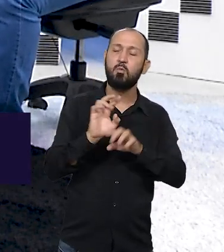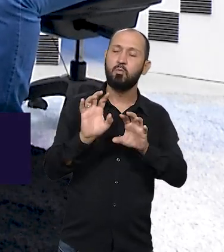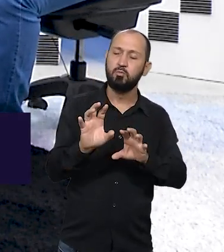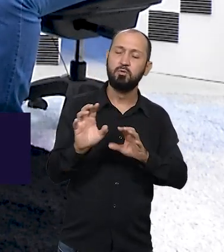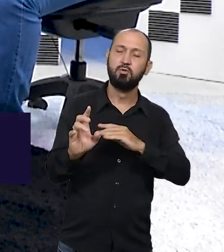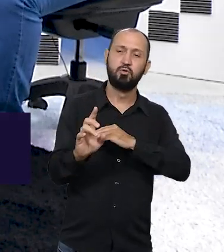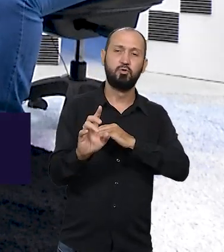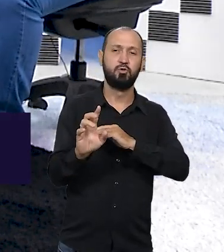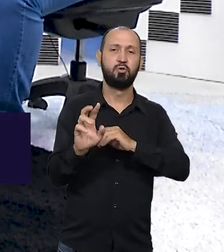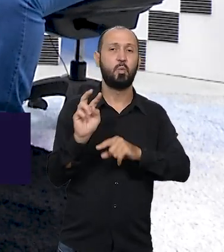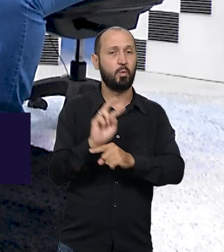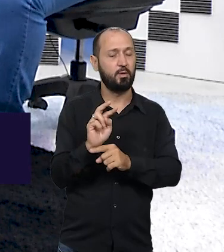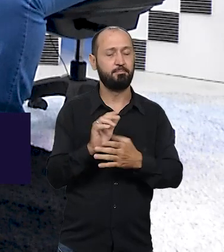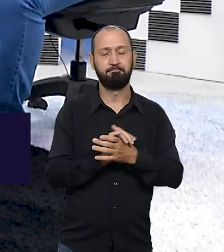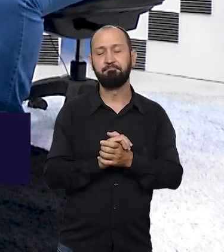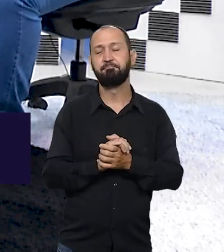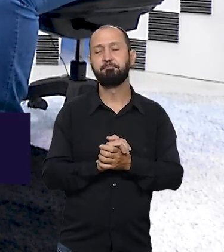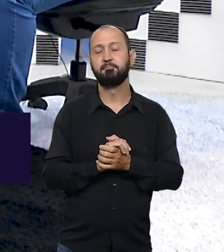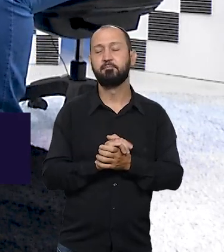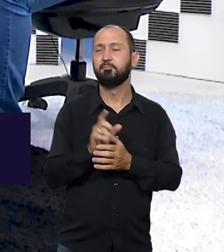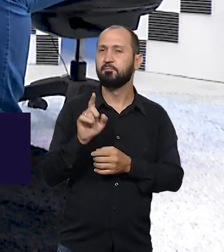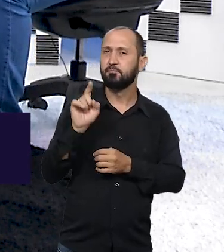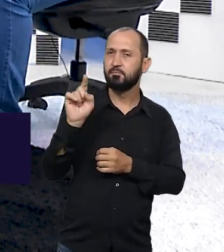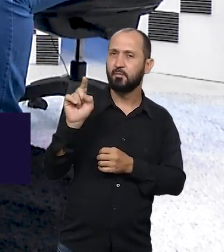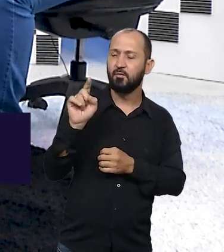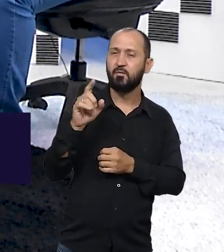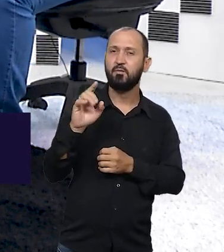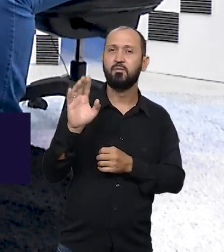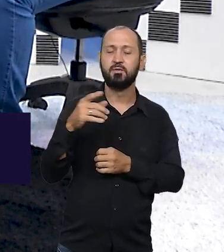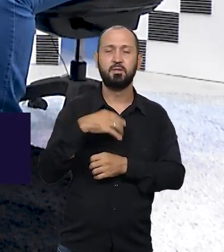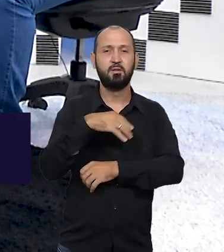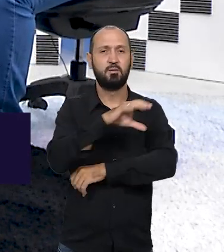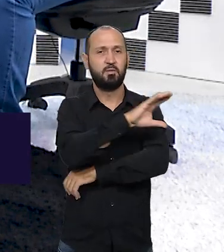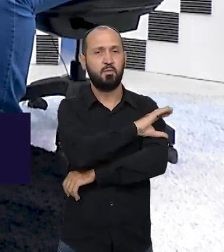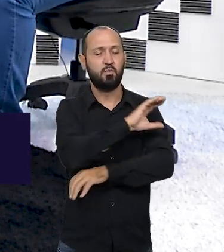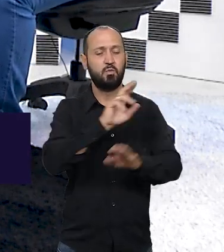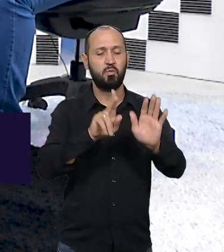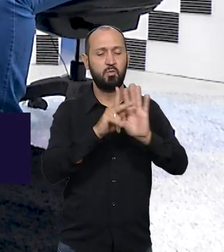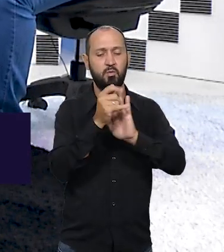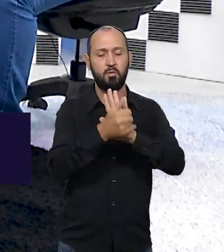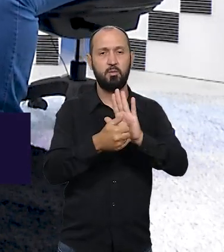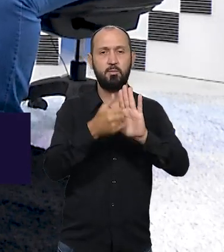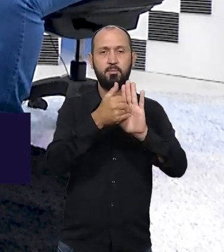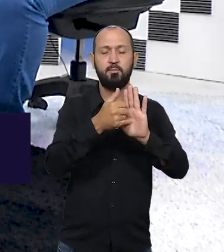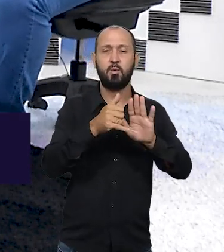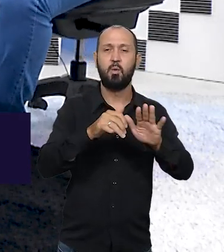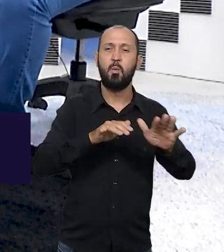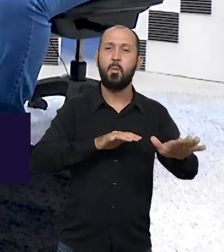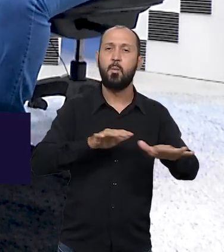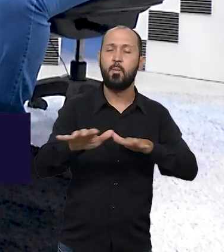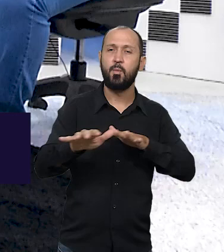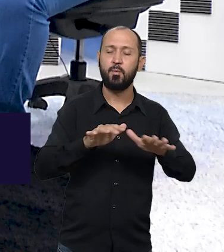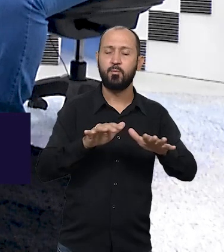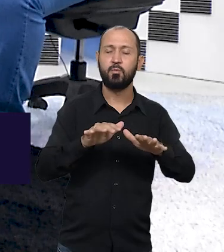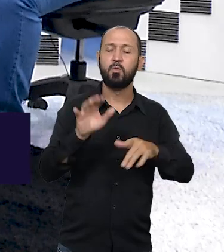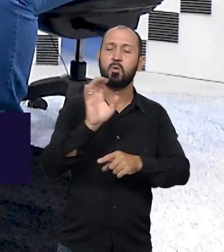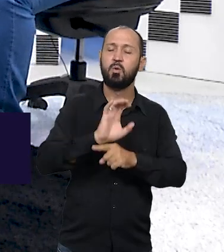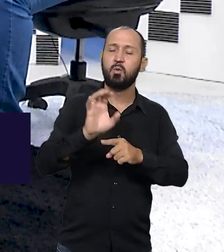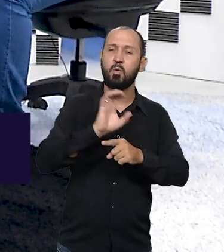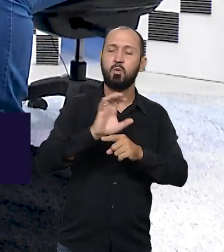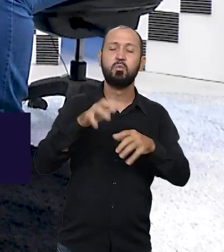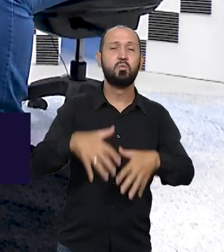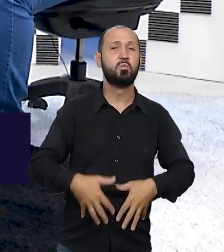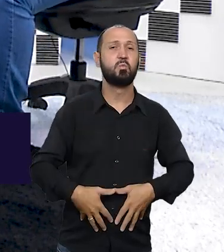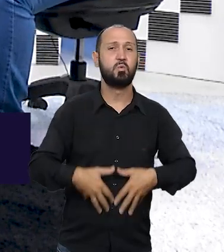você é coordenador do projeto, né, Movimento... Isso, coordenador estadual do Movimento Orgulho Autista Brasil. O Moab,